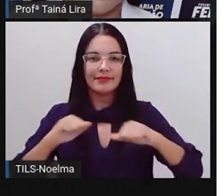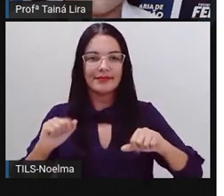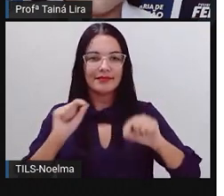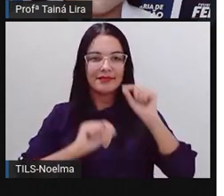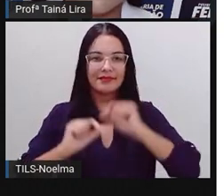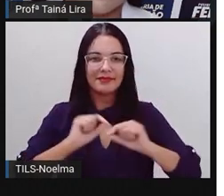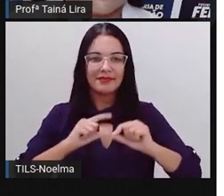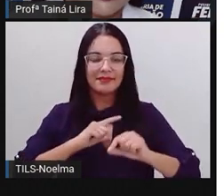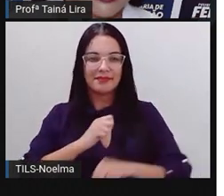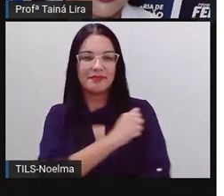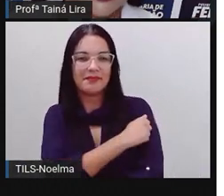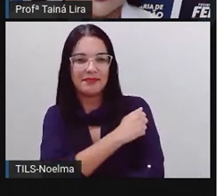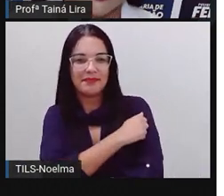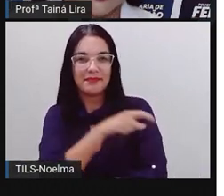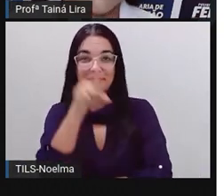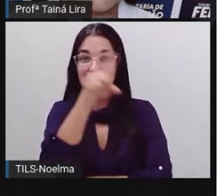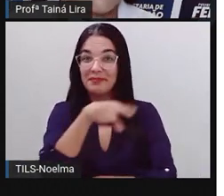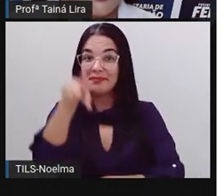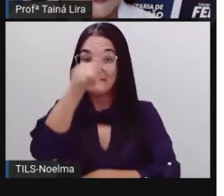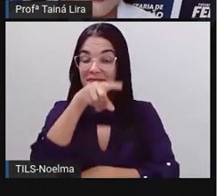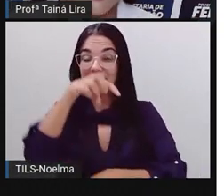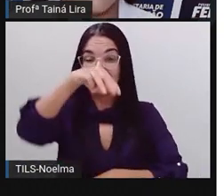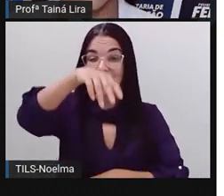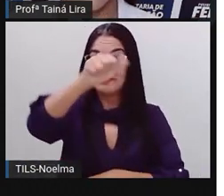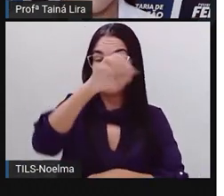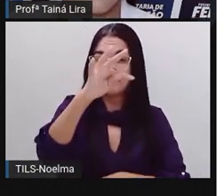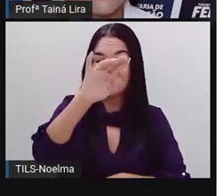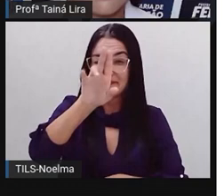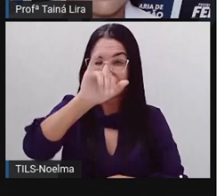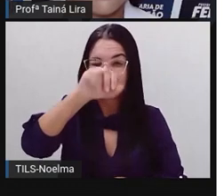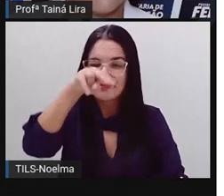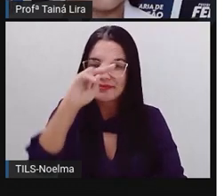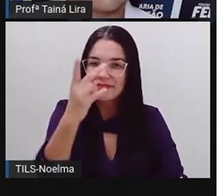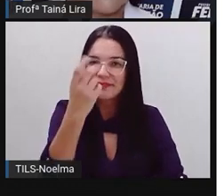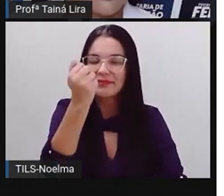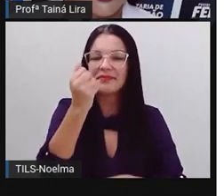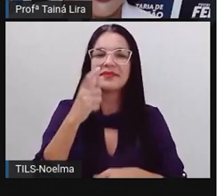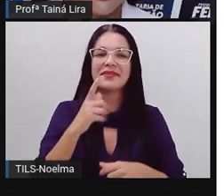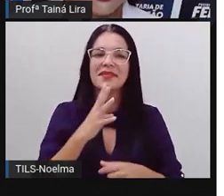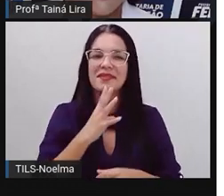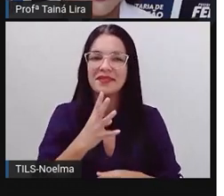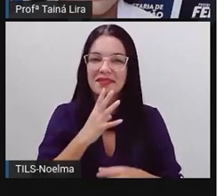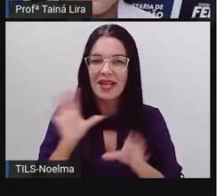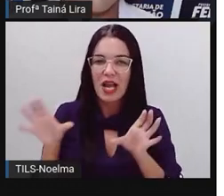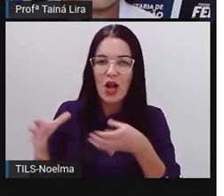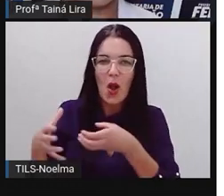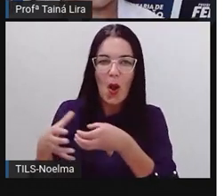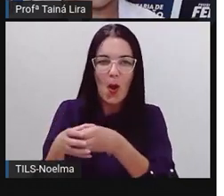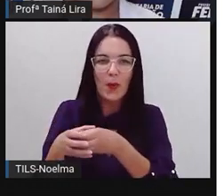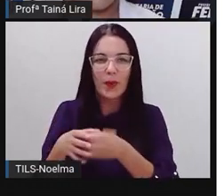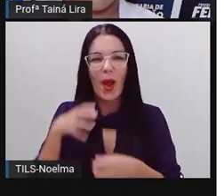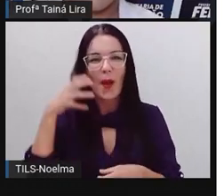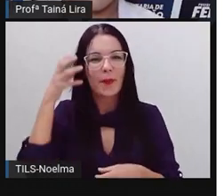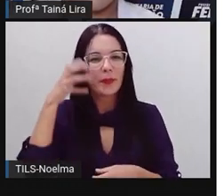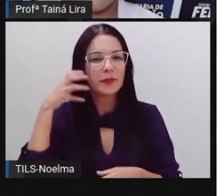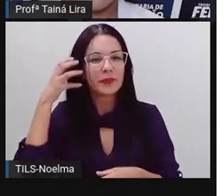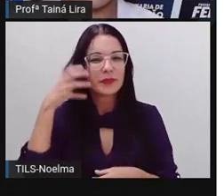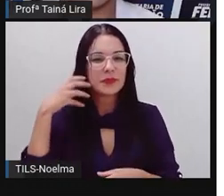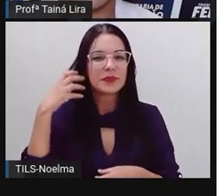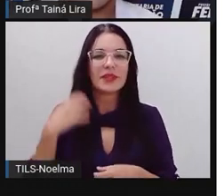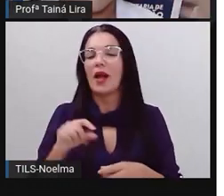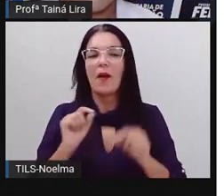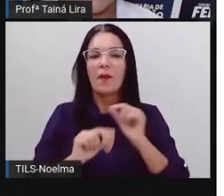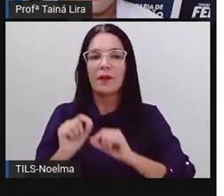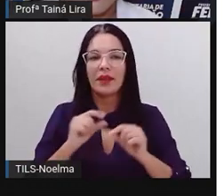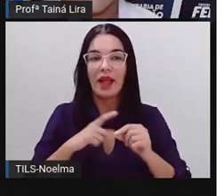tá bom é conhecem aí né o grupo musical Quixabeira mas o grupo Quixabeira